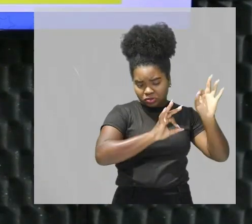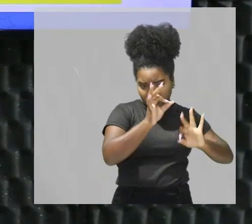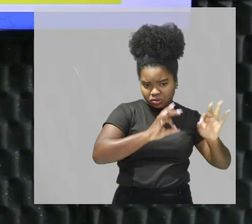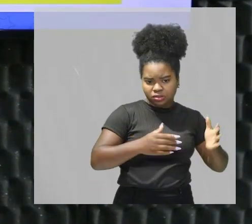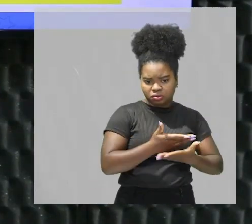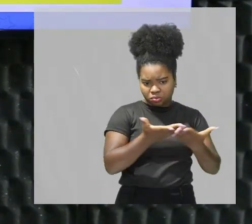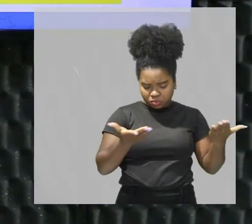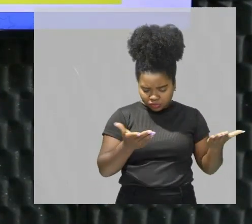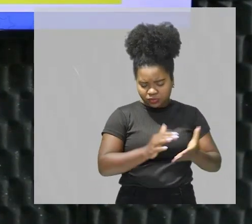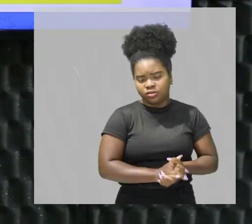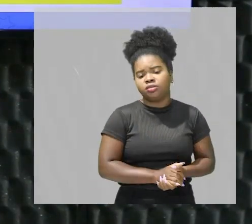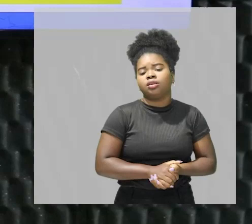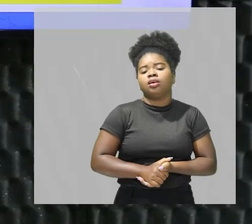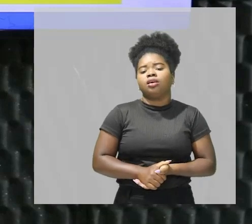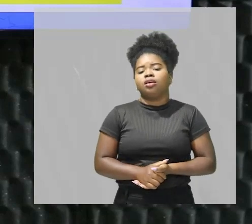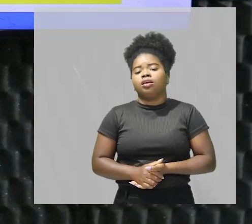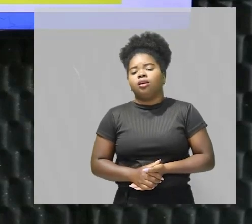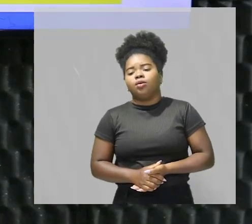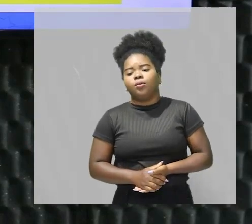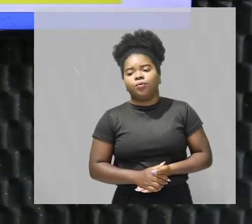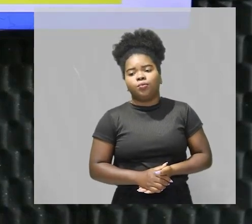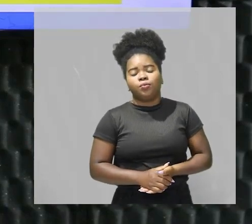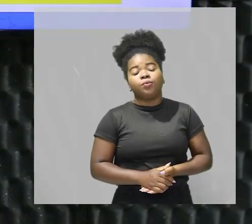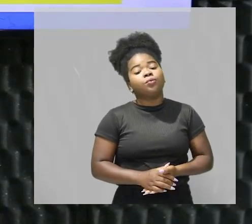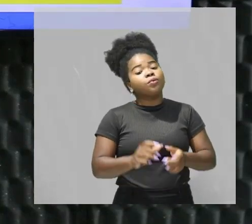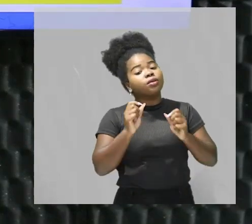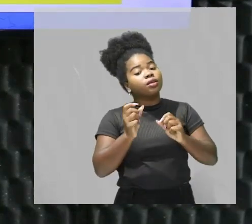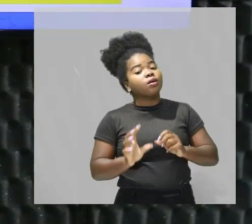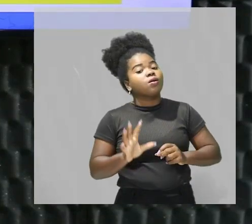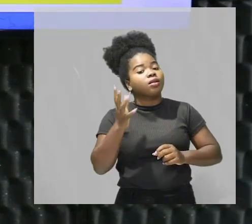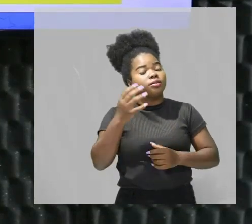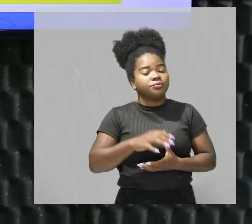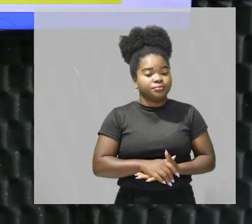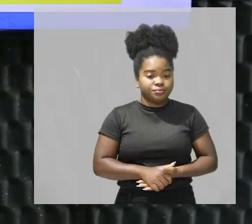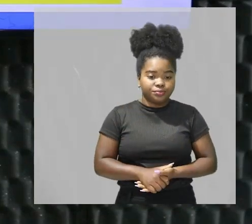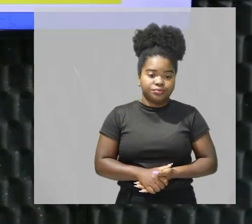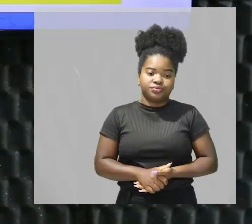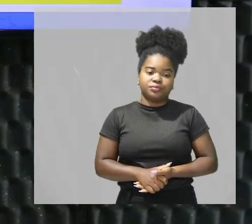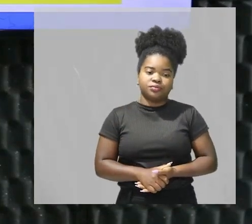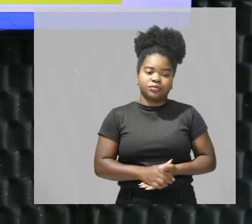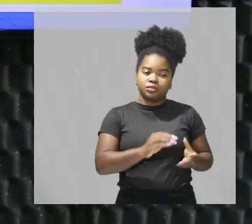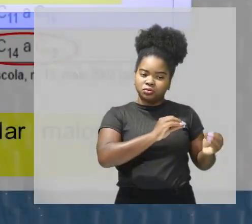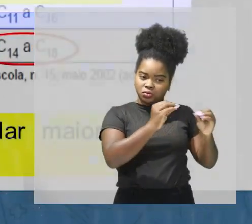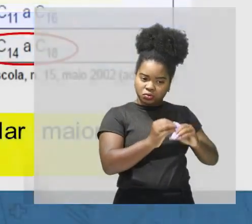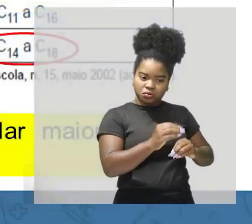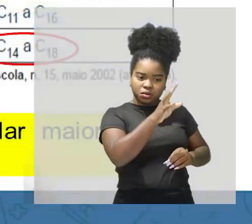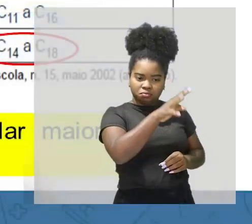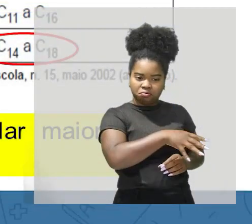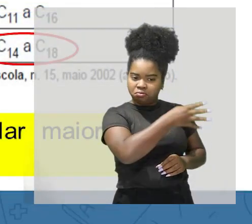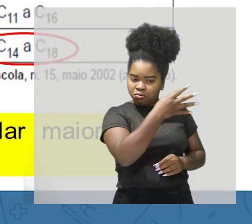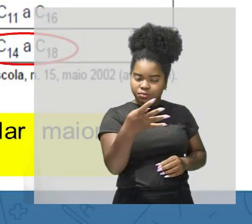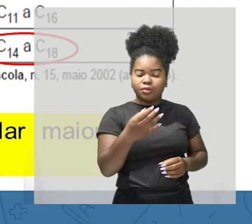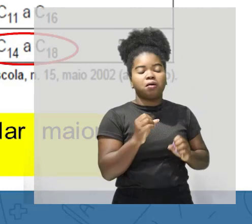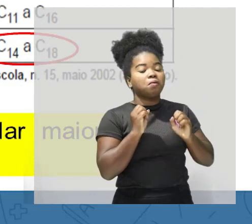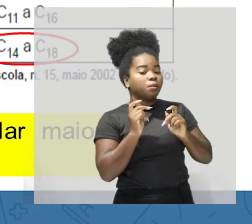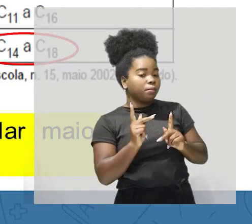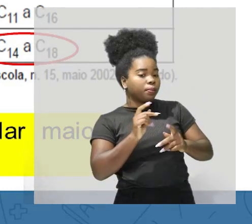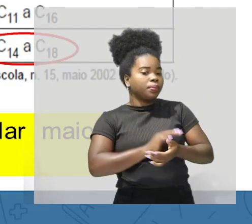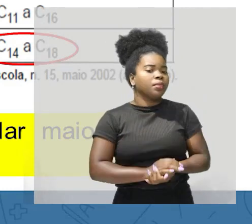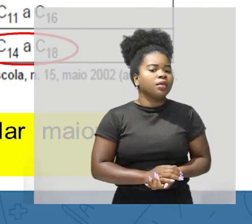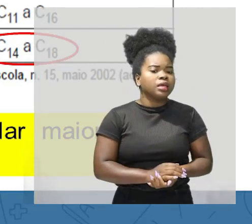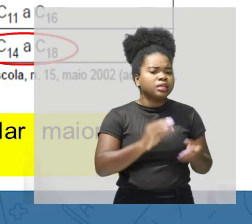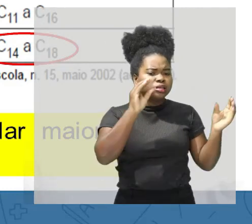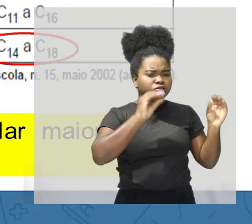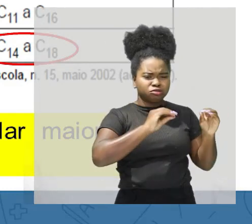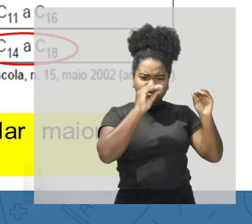dessa questão, tá bom? Então, eu trouxe aqui o quadro, beleza? E a gente